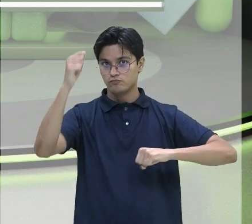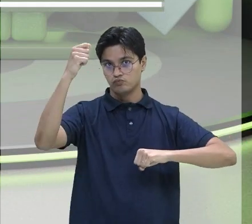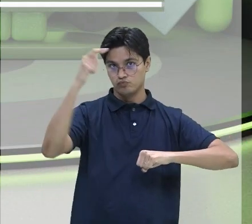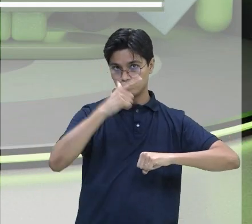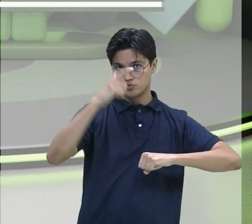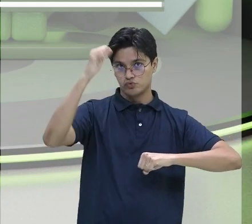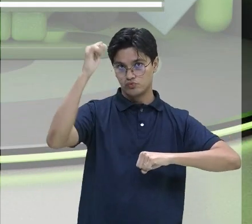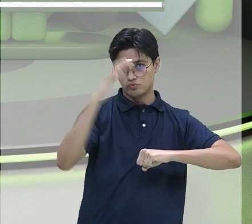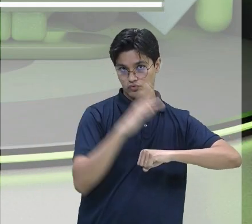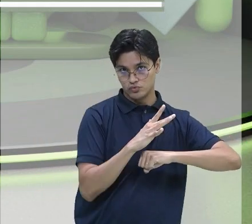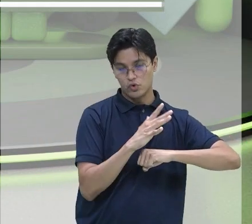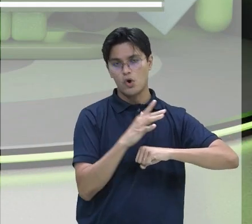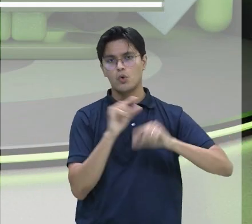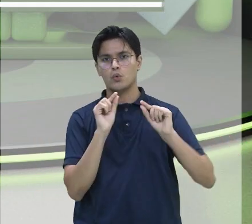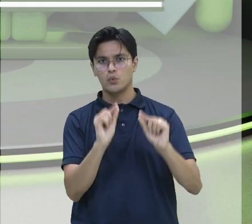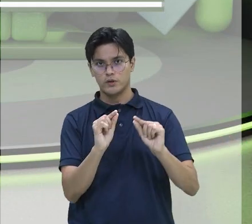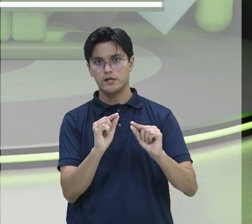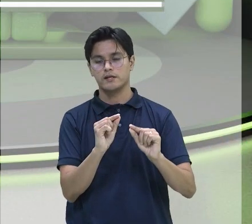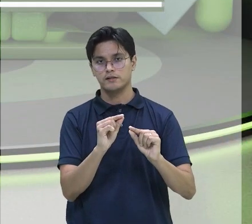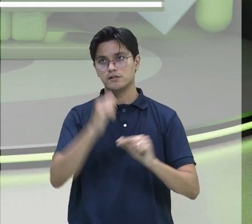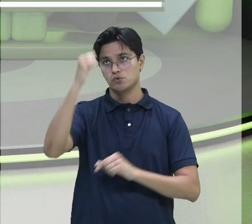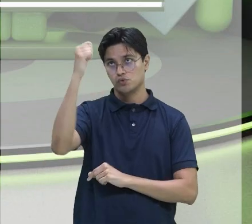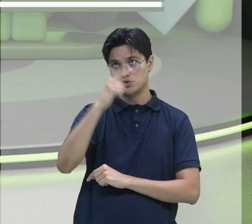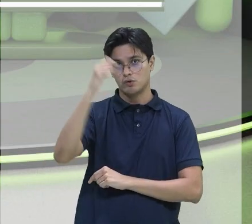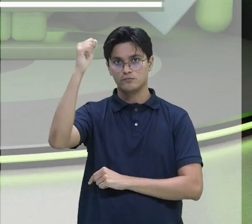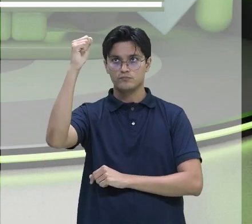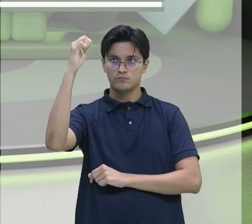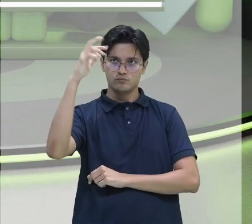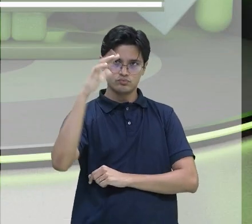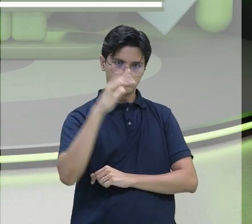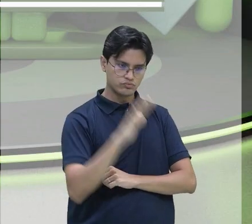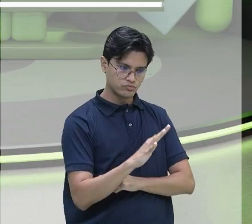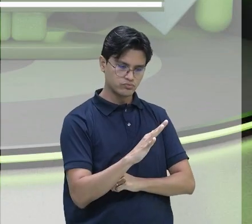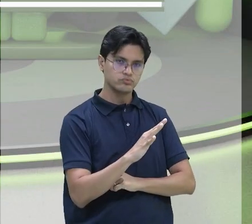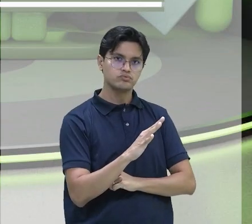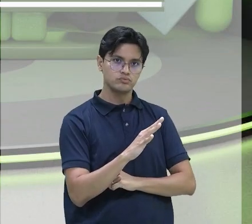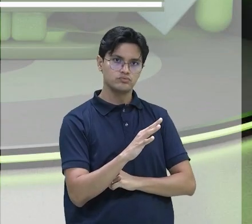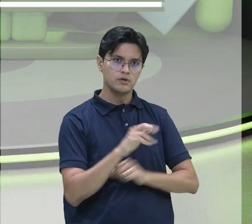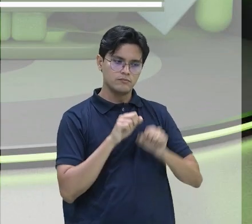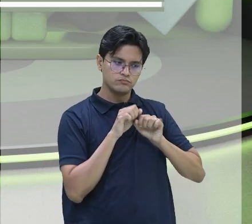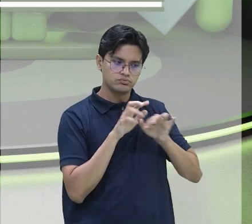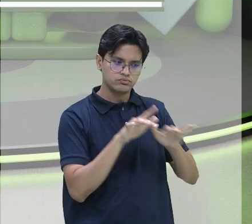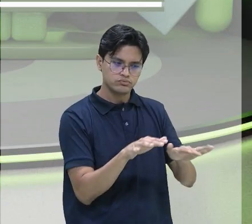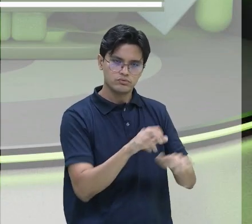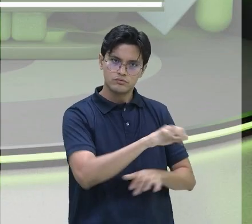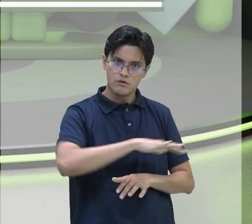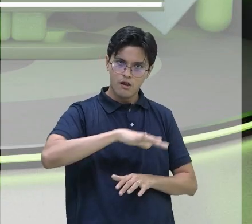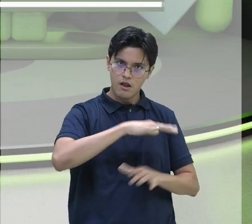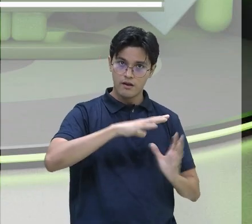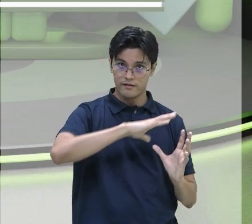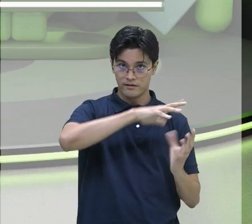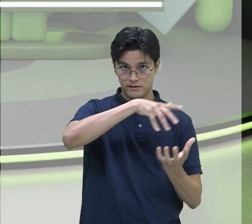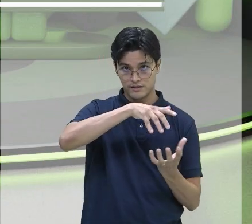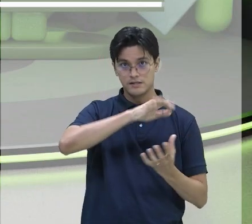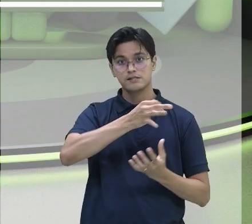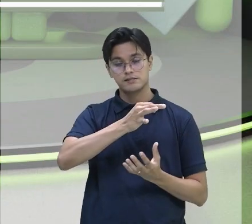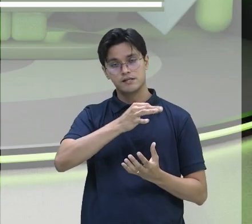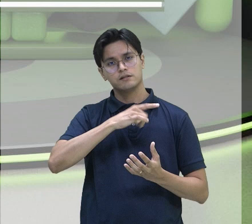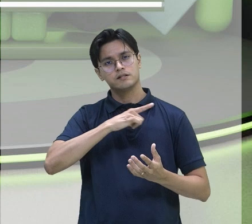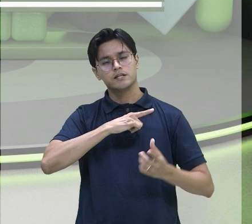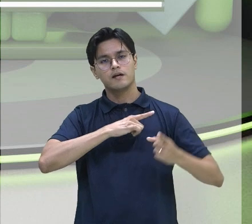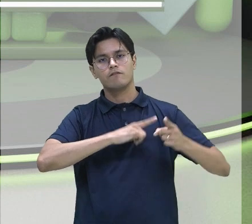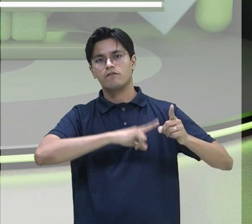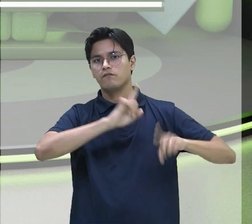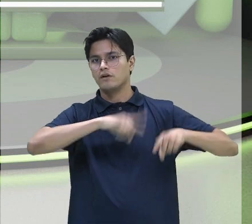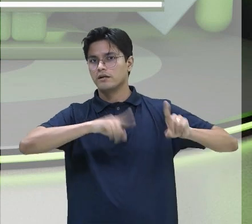da energia solar na superfície terrestre, certo? E aí vai variar